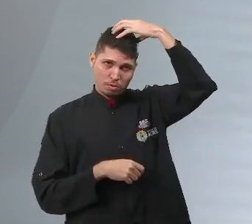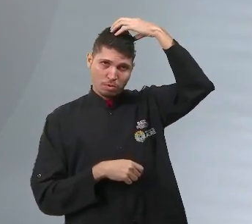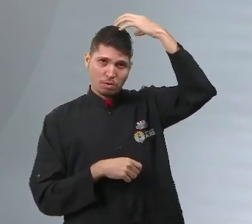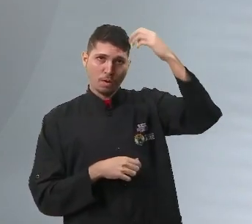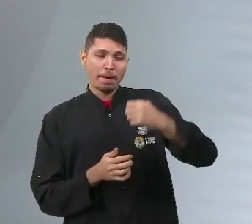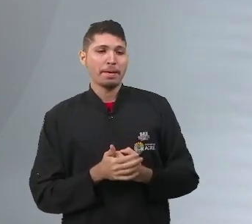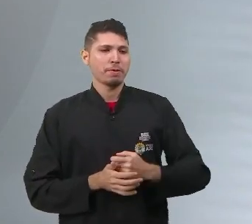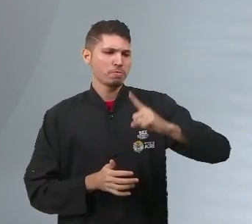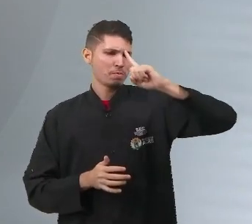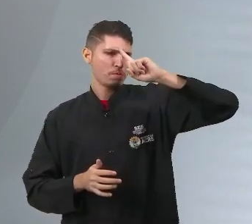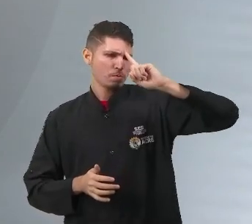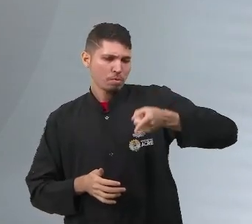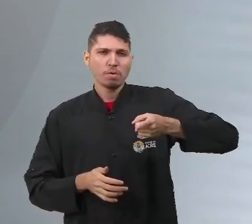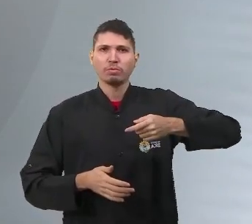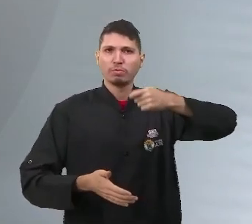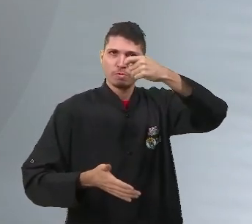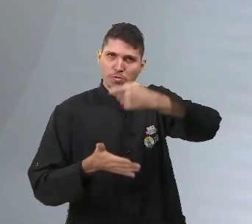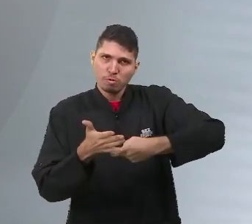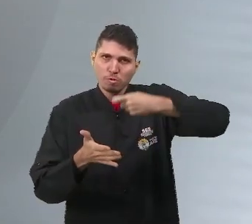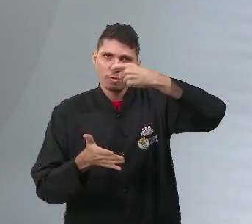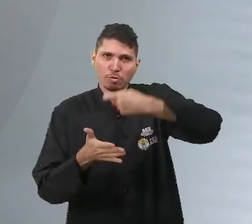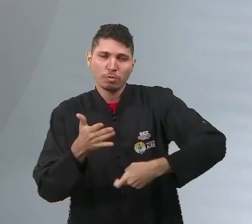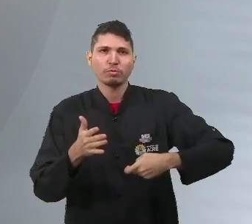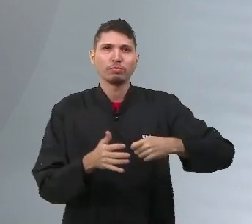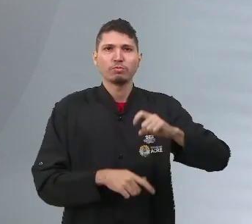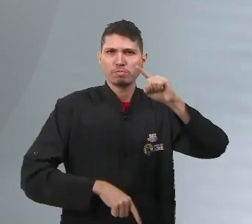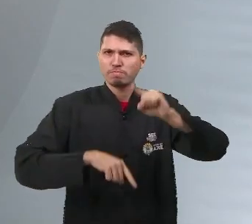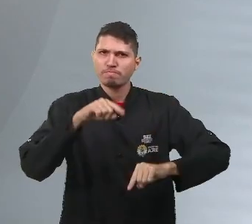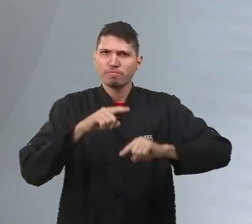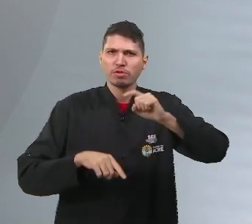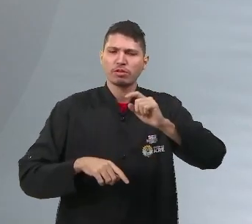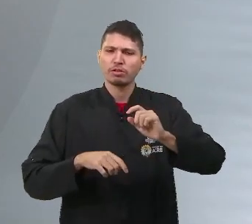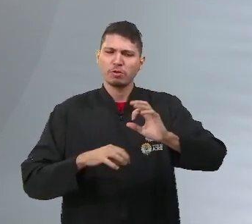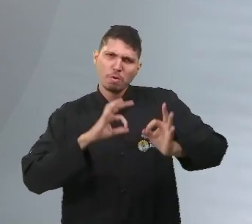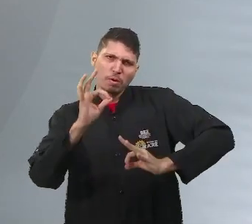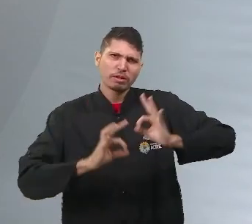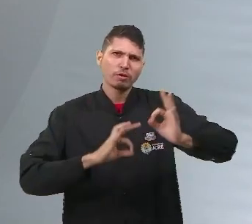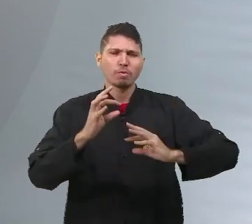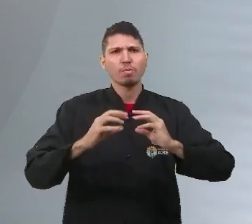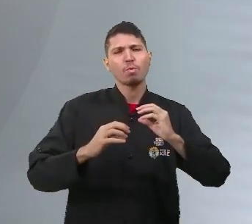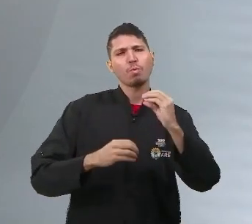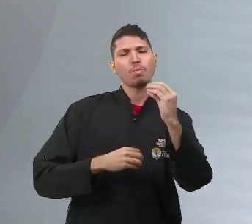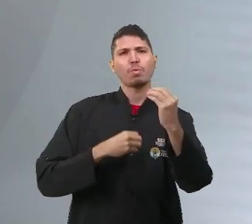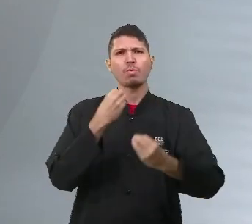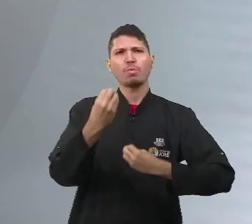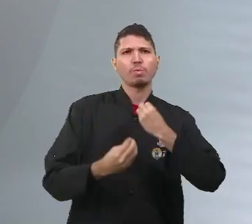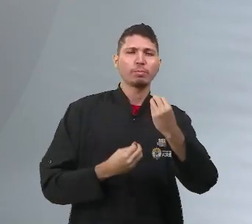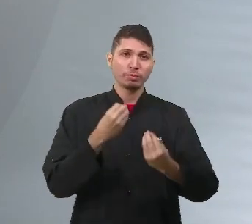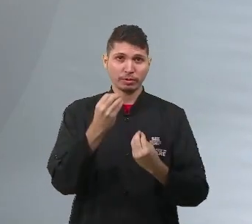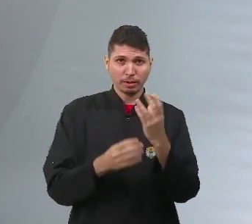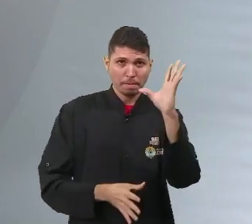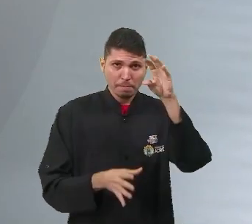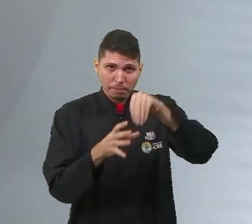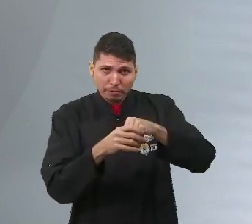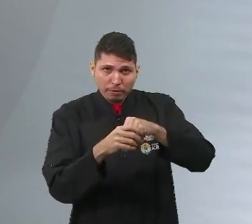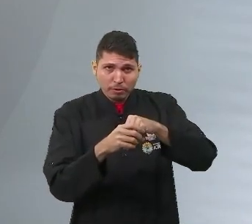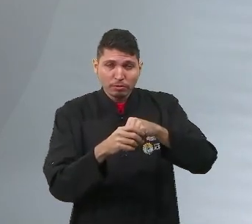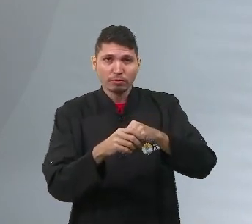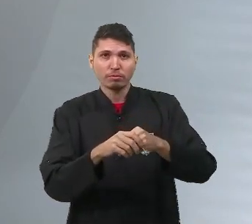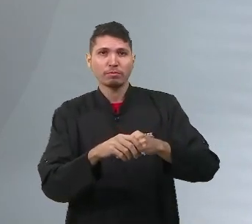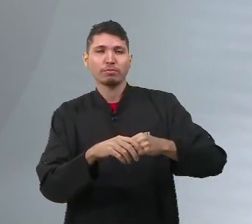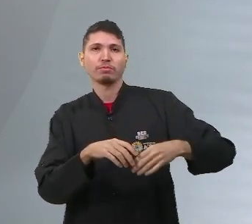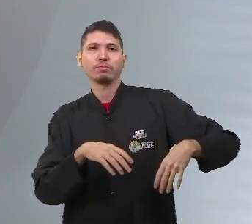taxas, os custos dos produtos, ele determinava como que a economia ia funcionar dentro do seu território. Essa é a